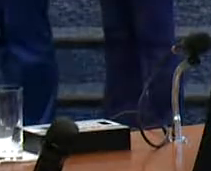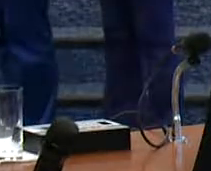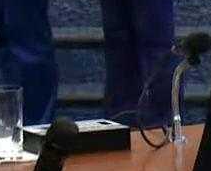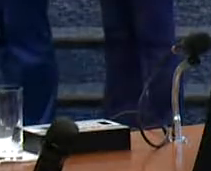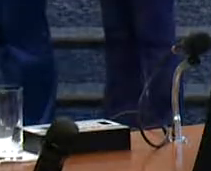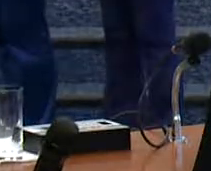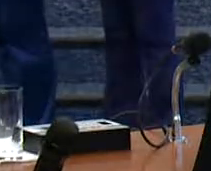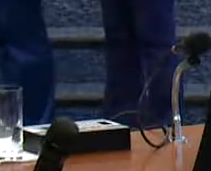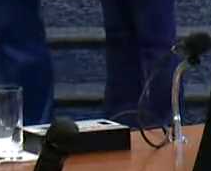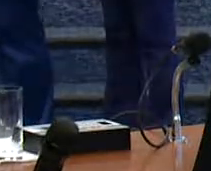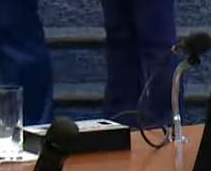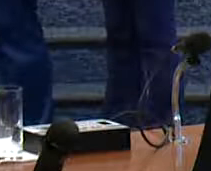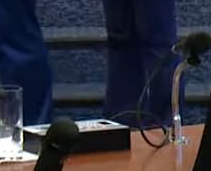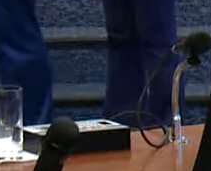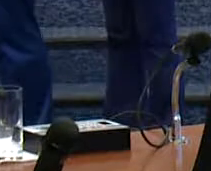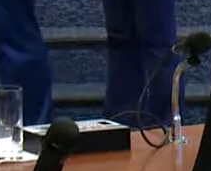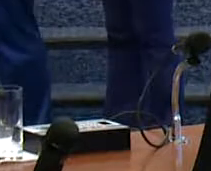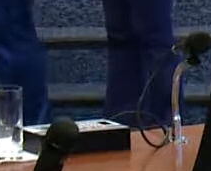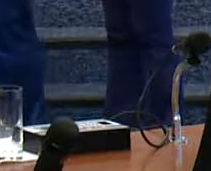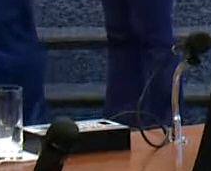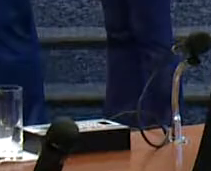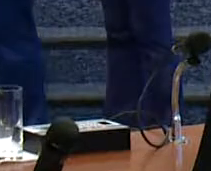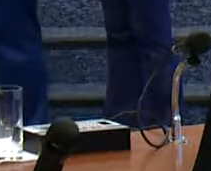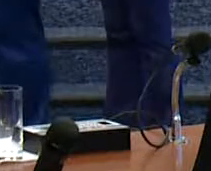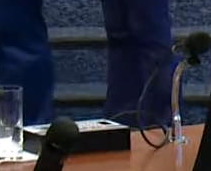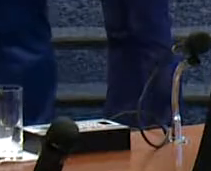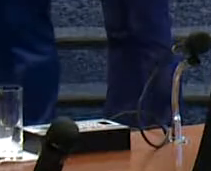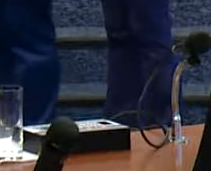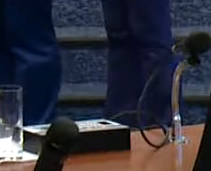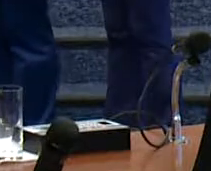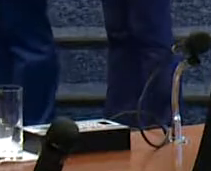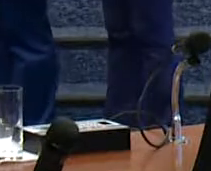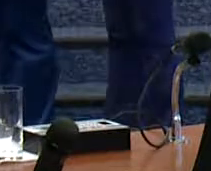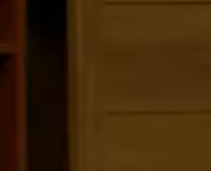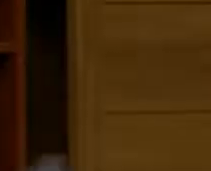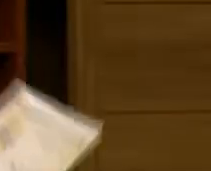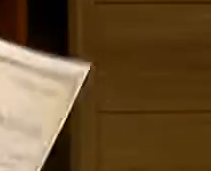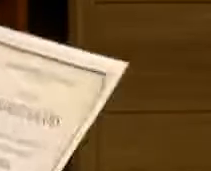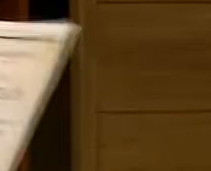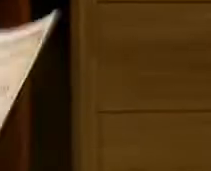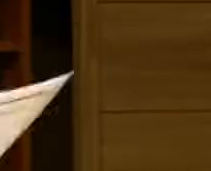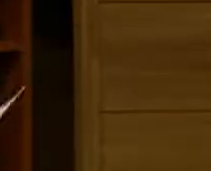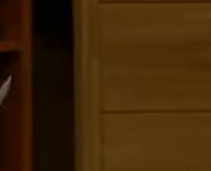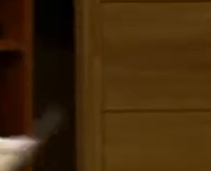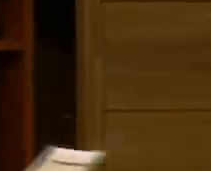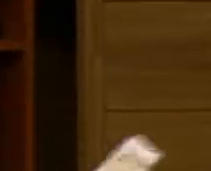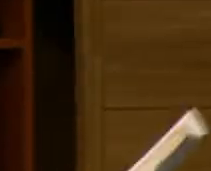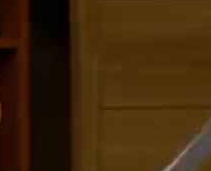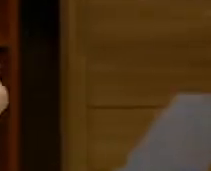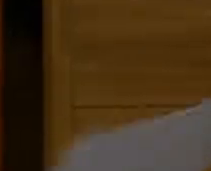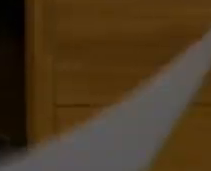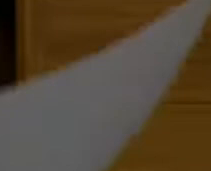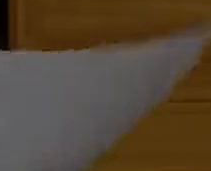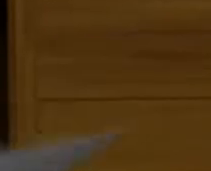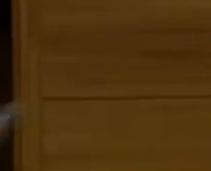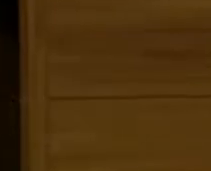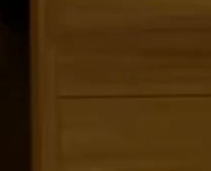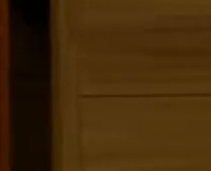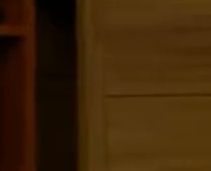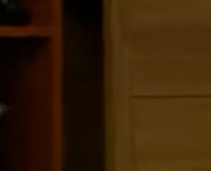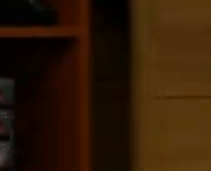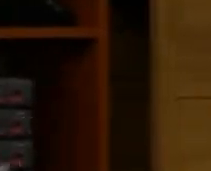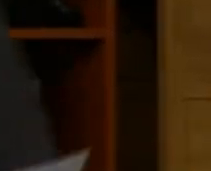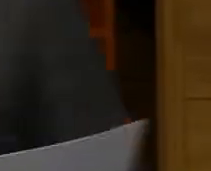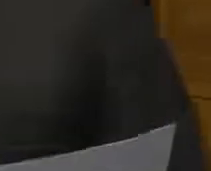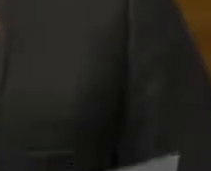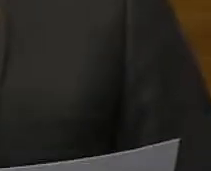Eu vou pegar os votos aqui, vou pegar um por um. Eu vou chamar a vereadora Yara, primeiro, para entregar os primeiros. Faço questão, Yara,